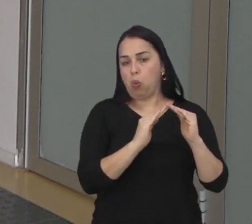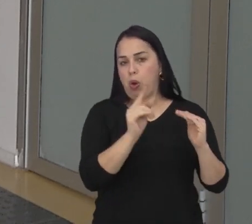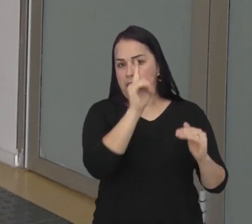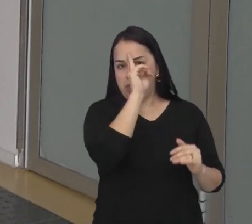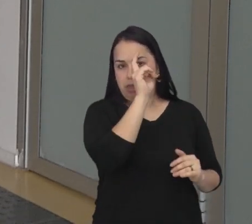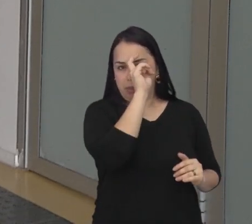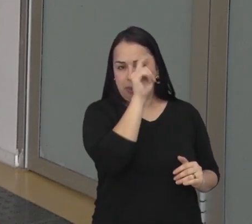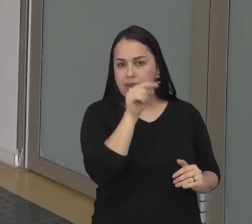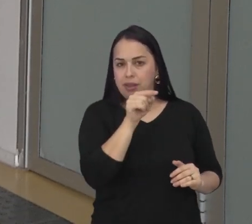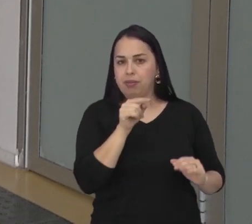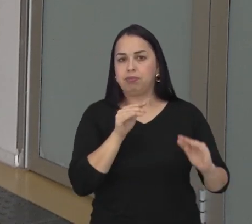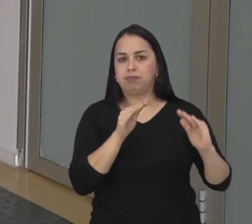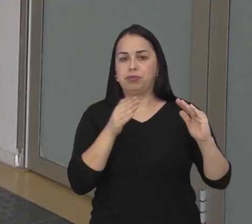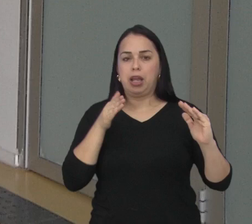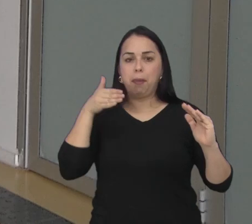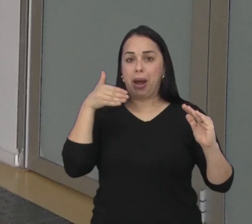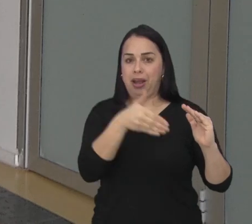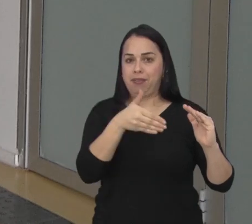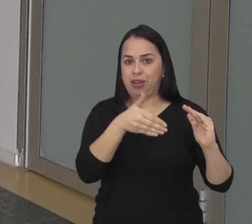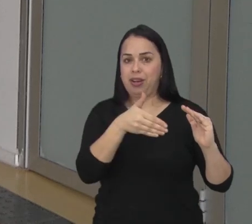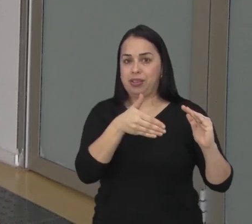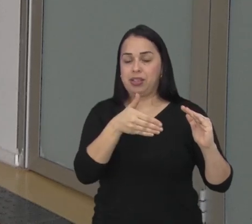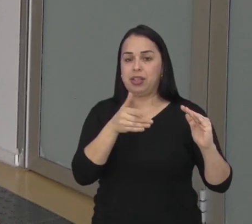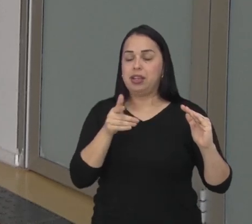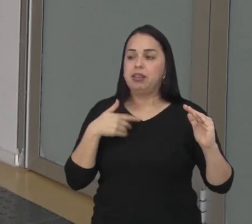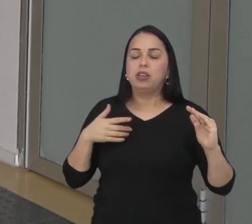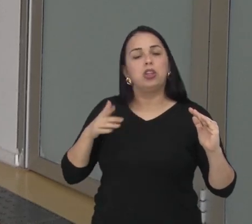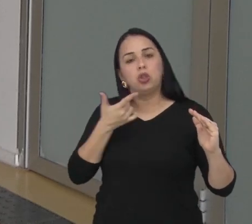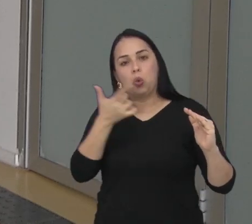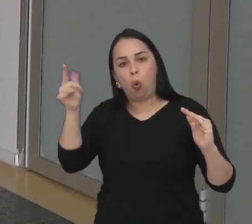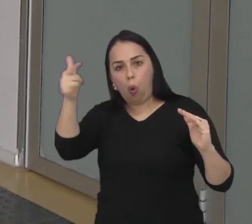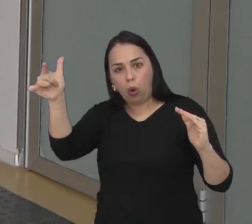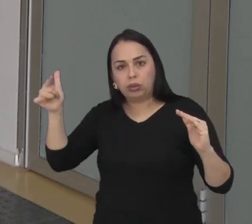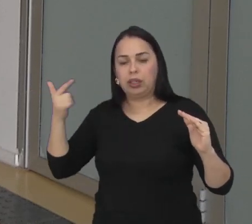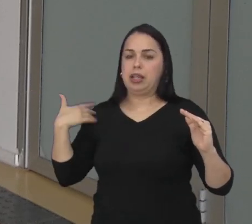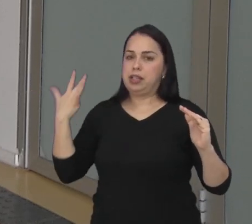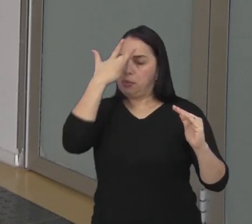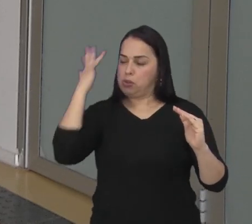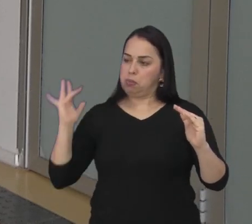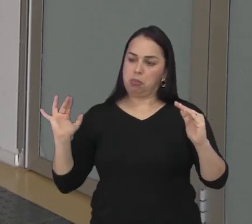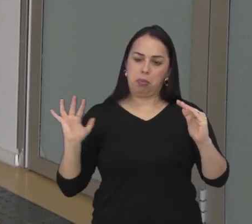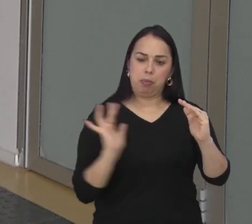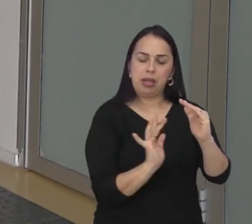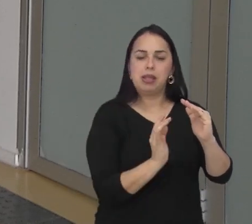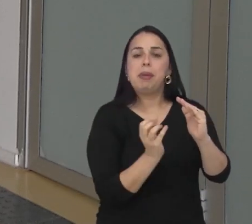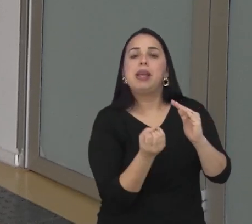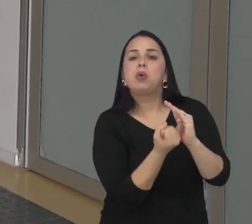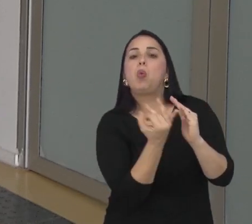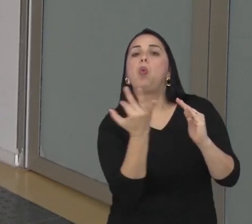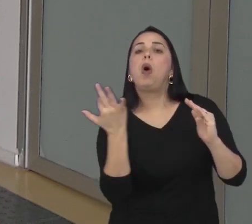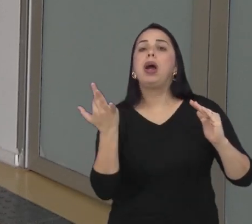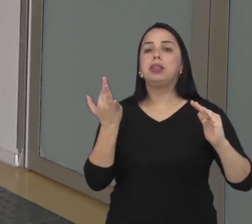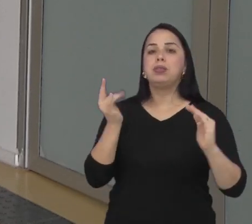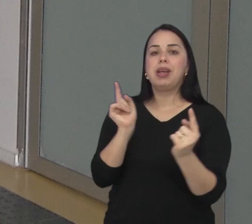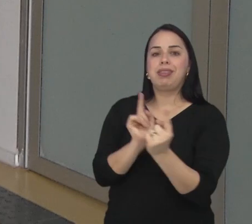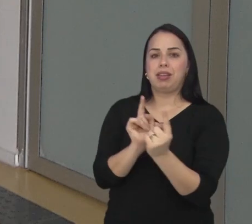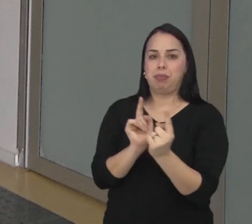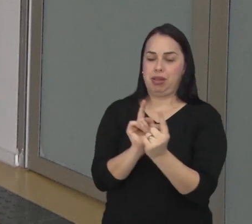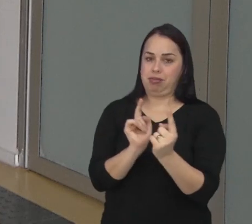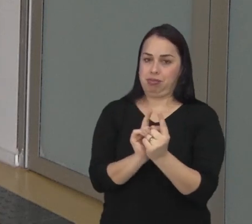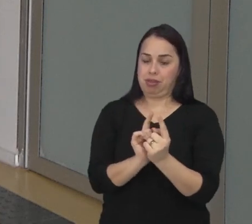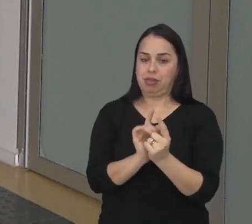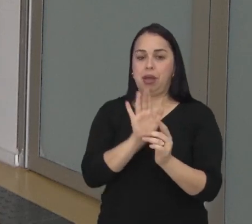que tem um hospital que é referência para outros municípios ele vai receber pelos atendimentos realizados e não por